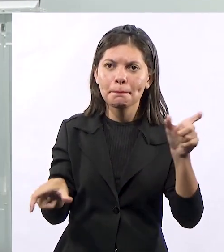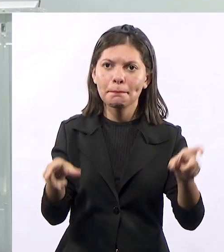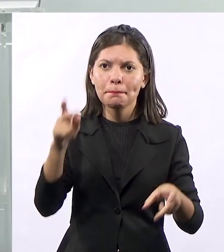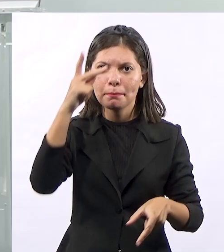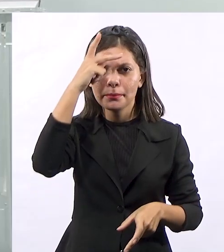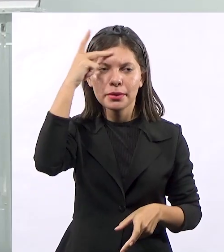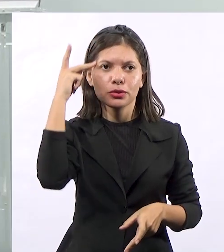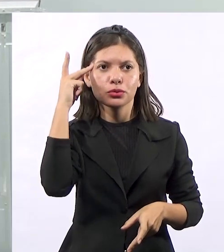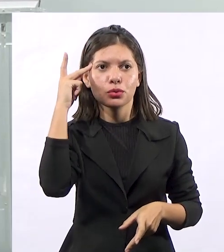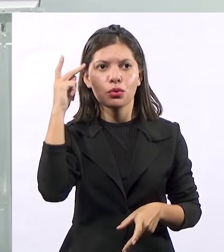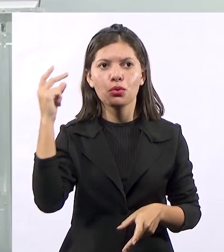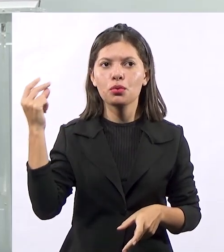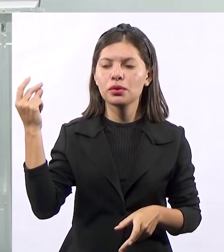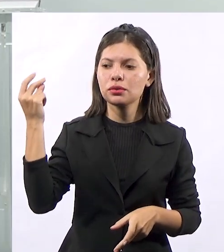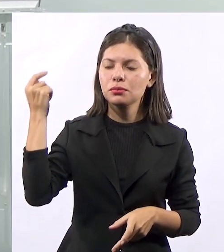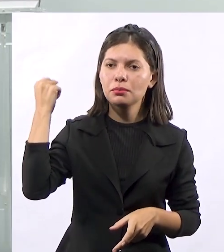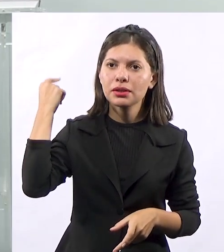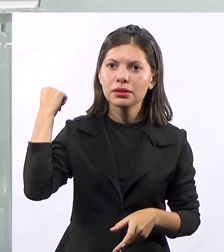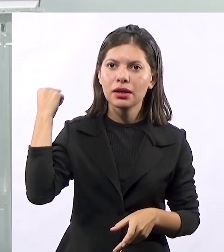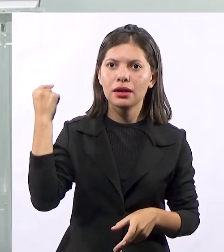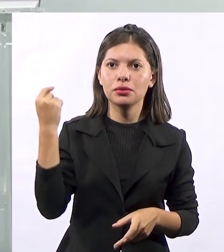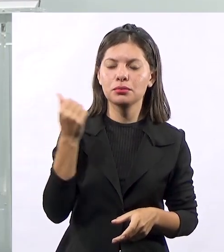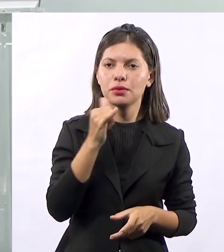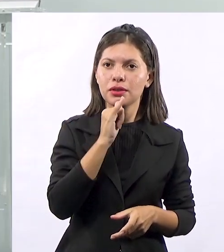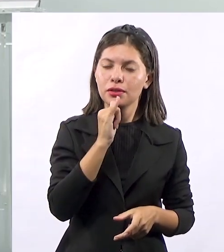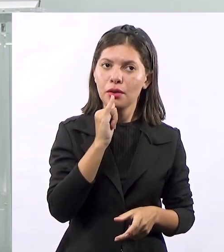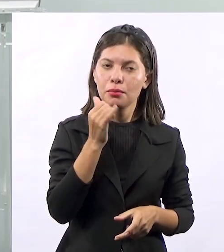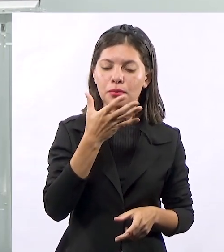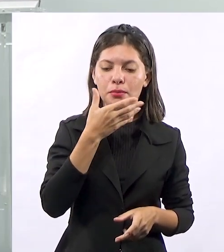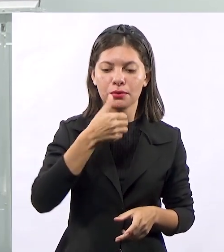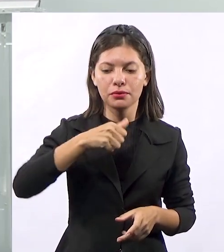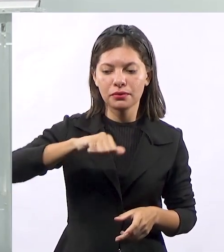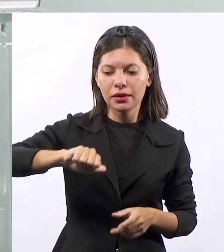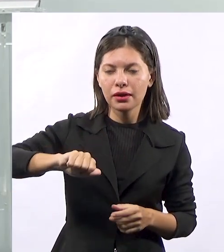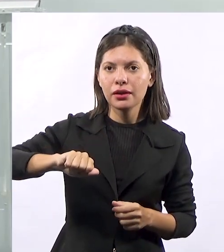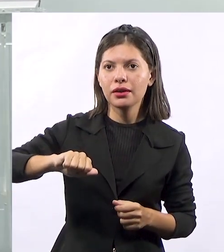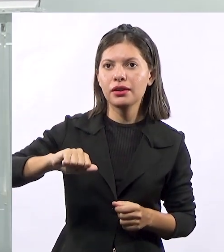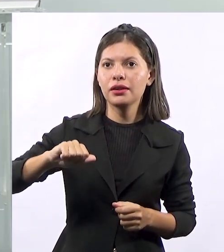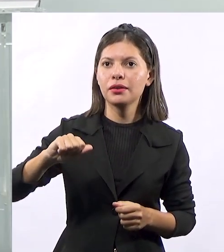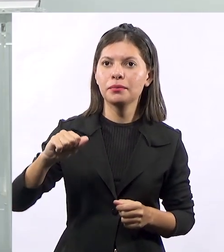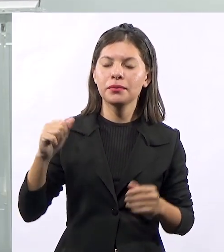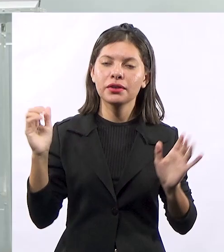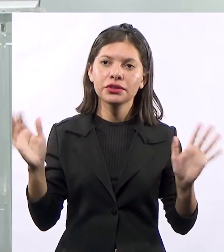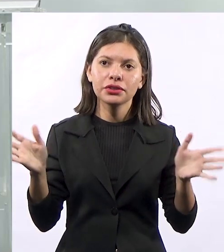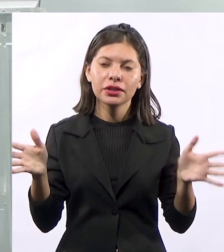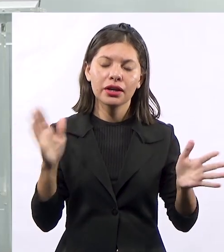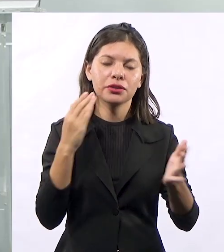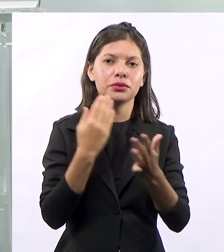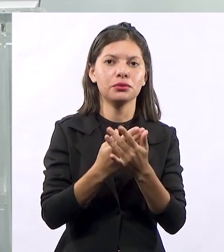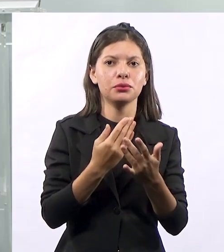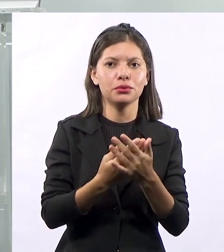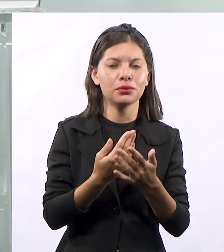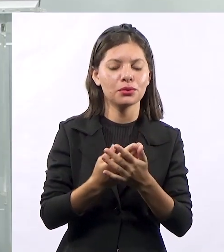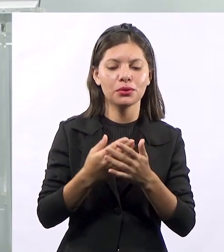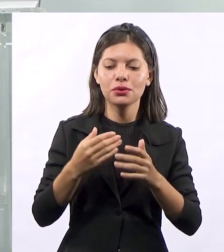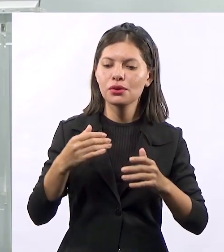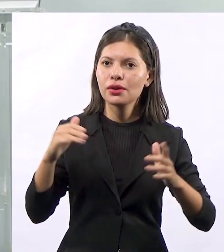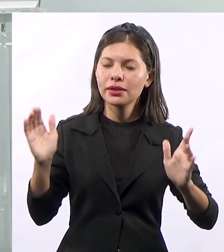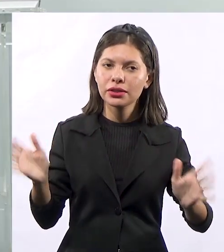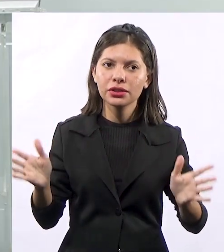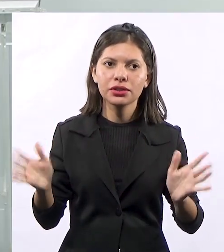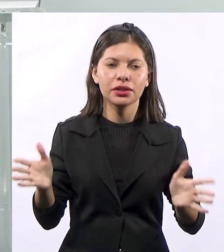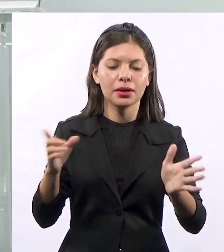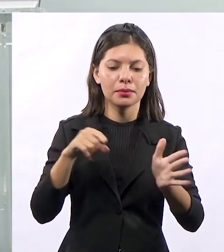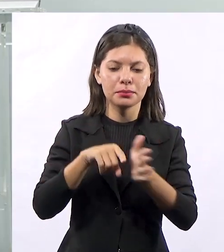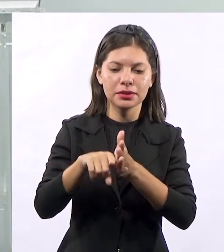exemplo, Paulo Freire, Vygotsky, Piaget, são pessoas que já estudaram, já fizeram essas pesquisas e